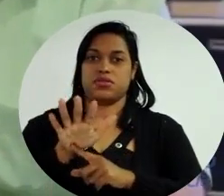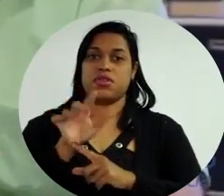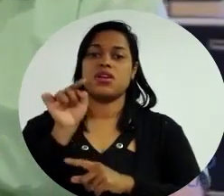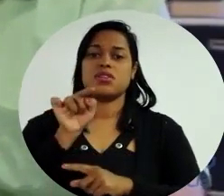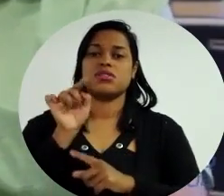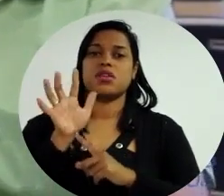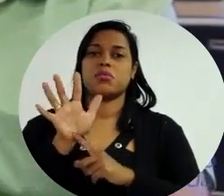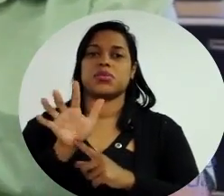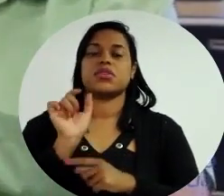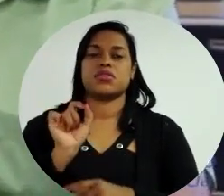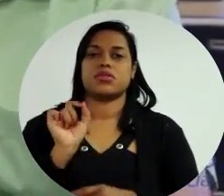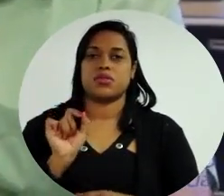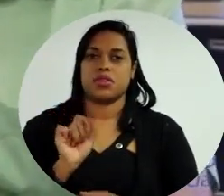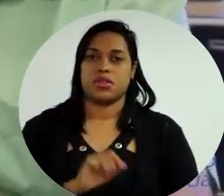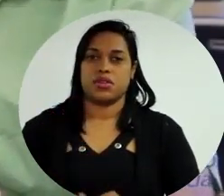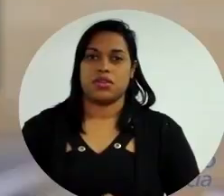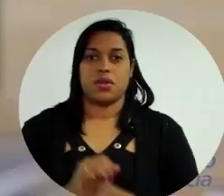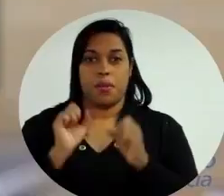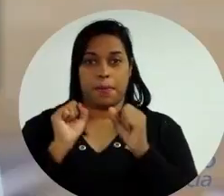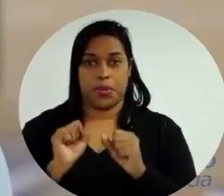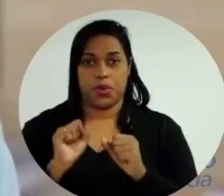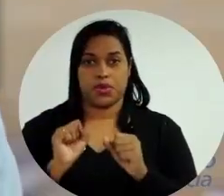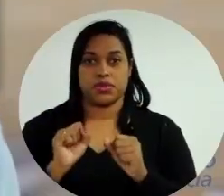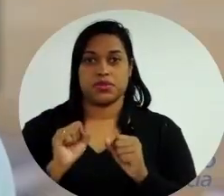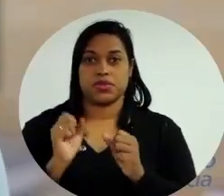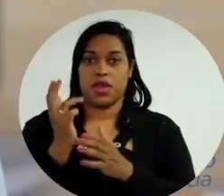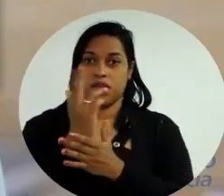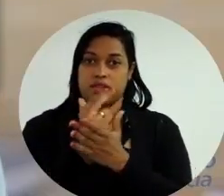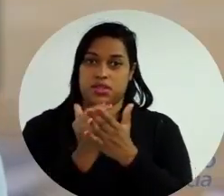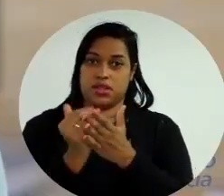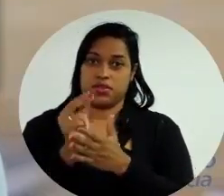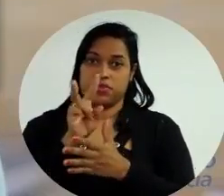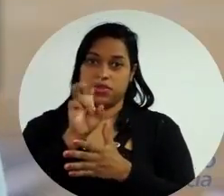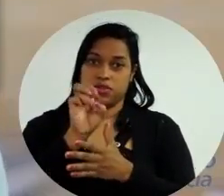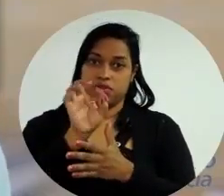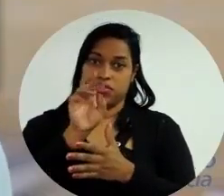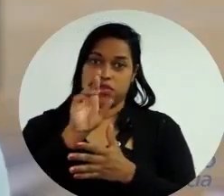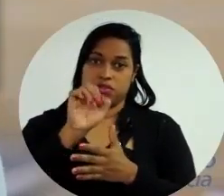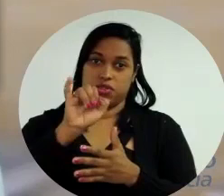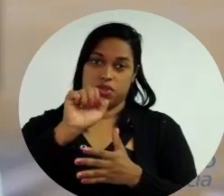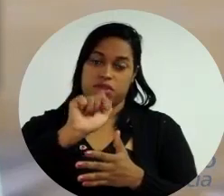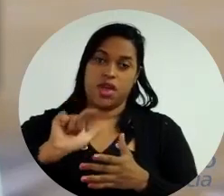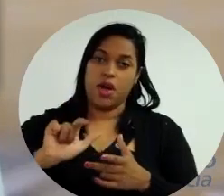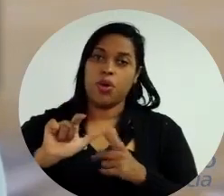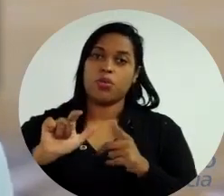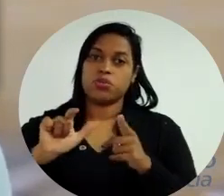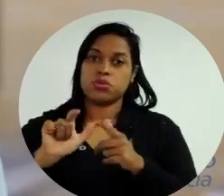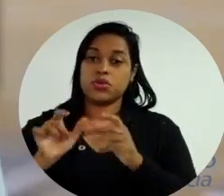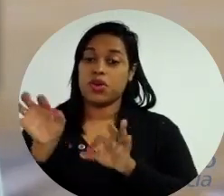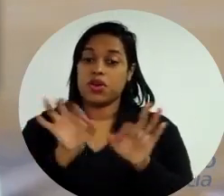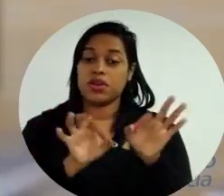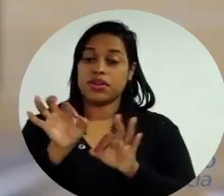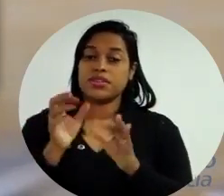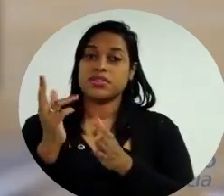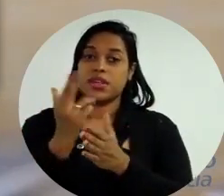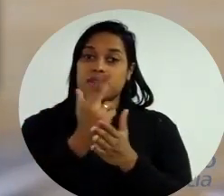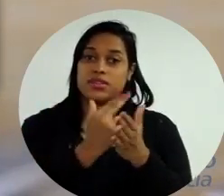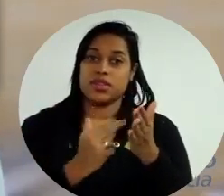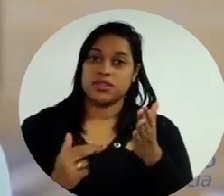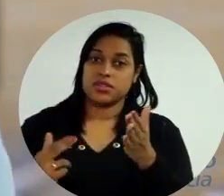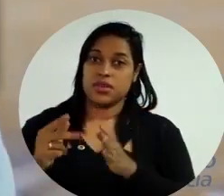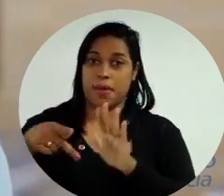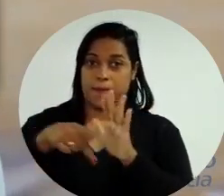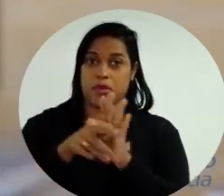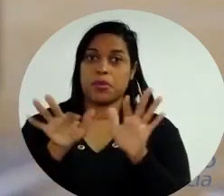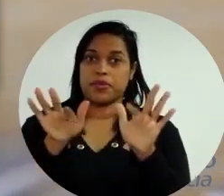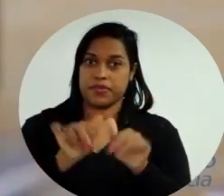que são essas representações? Podem ser gráficos vetoriais, ou seja, você pode construir desenhos com ele, que já é a